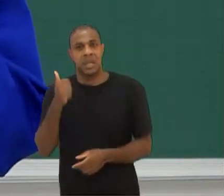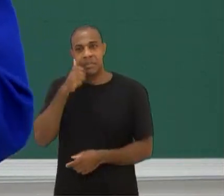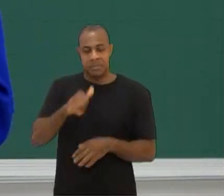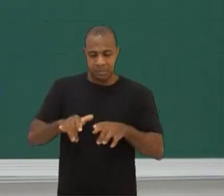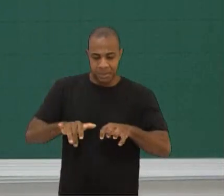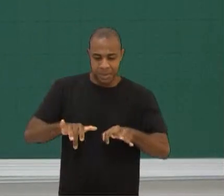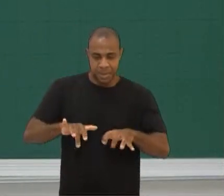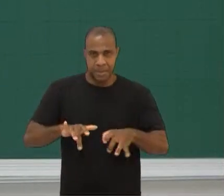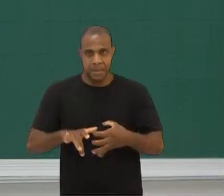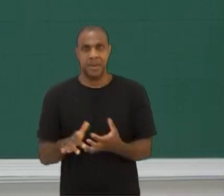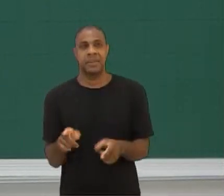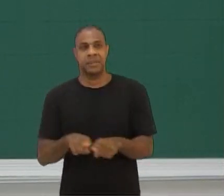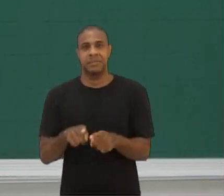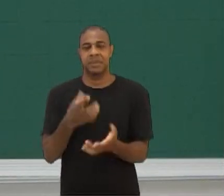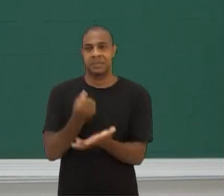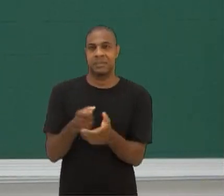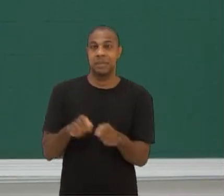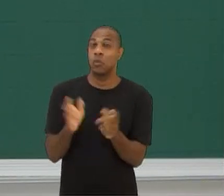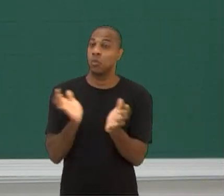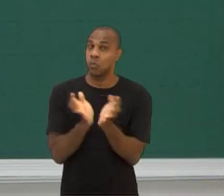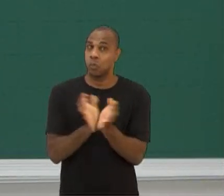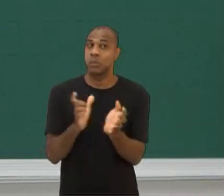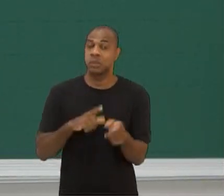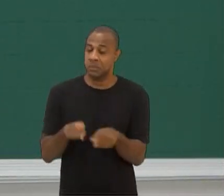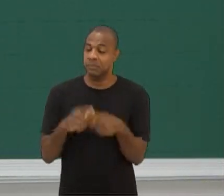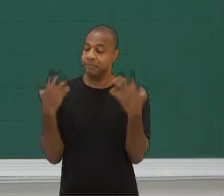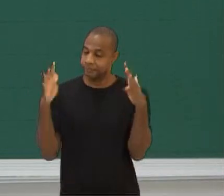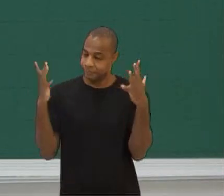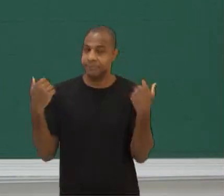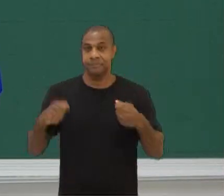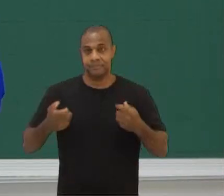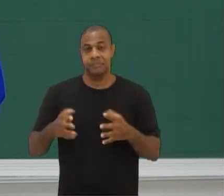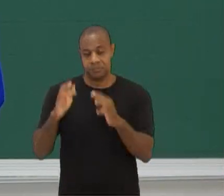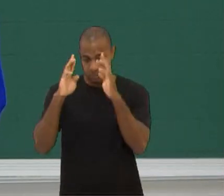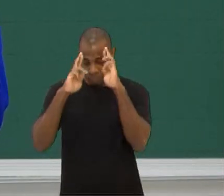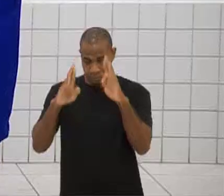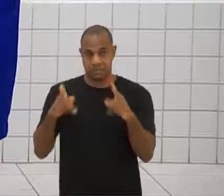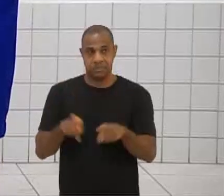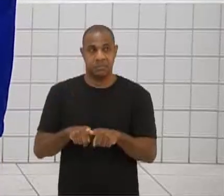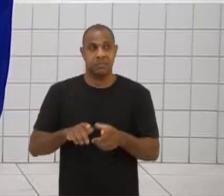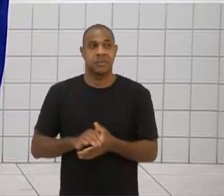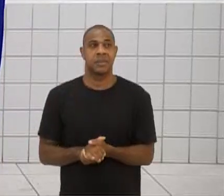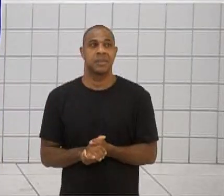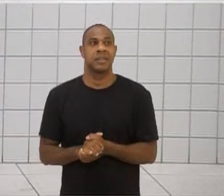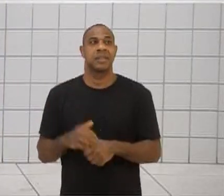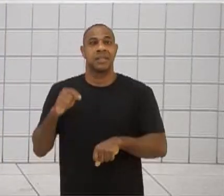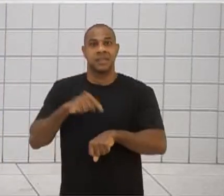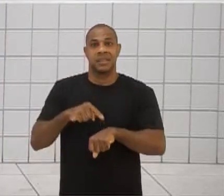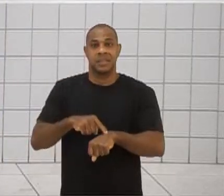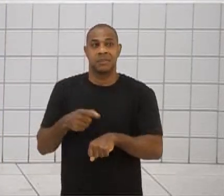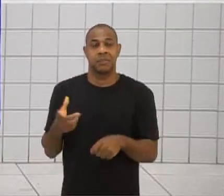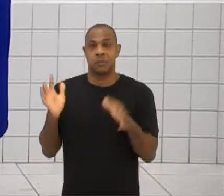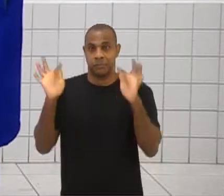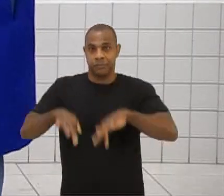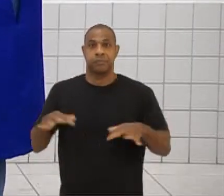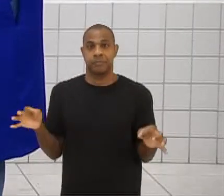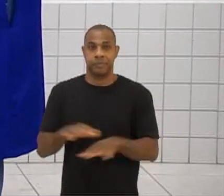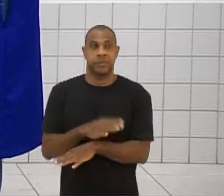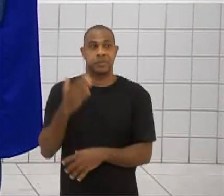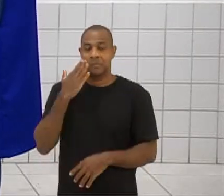do aplicativo aqui, uma galera aqui que merece também todo o nosso respeito e consideração. Esgotado aqui para nós no aplicativo. Vamos ver o